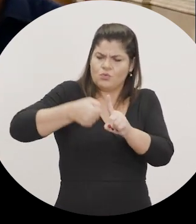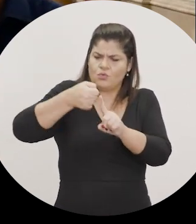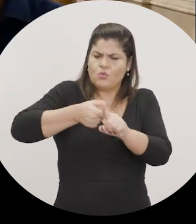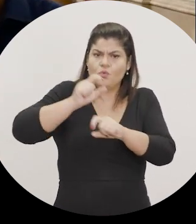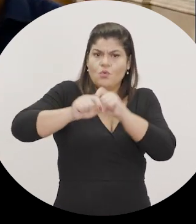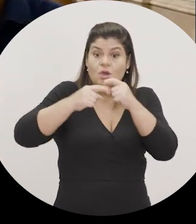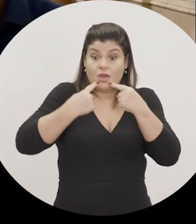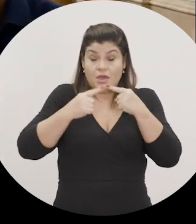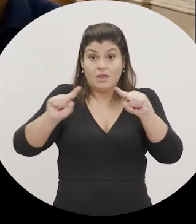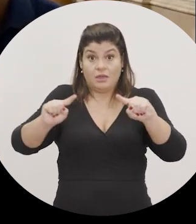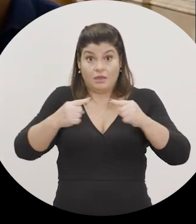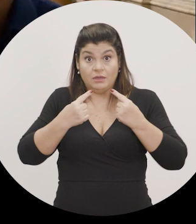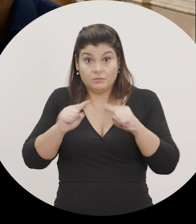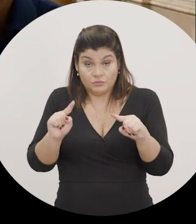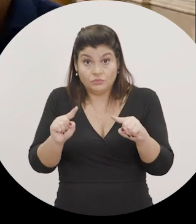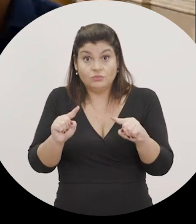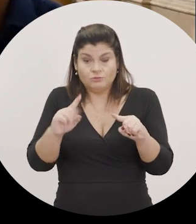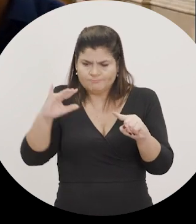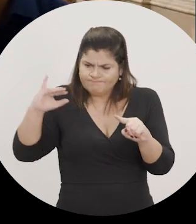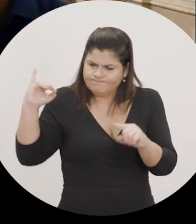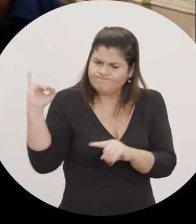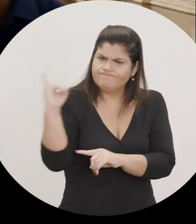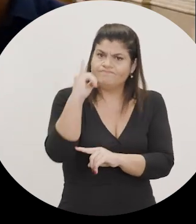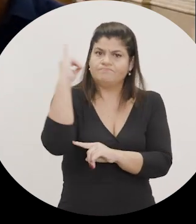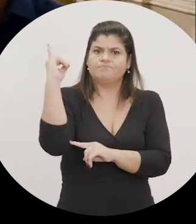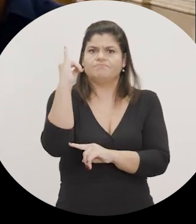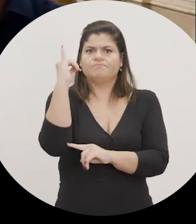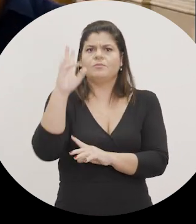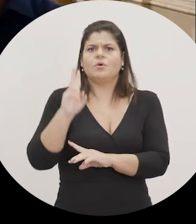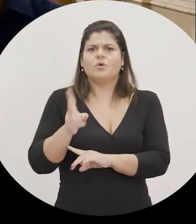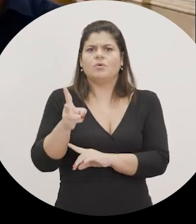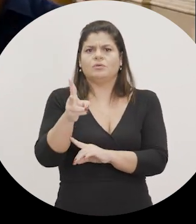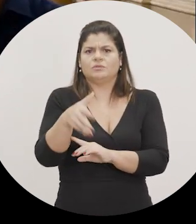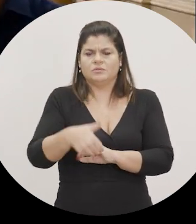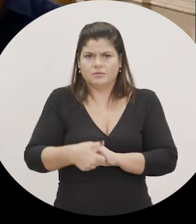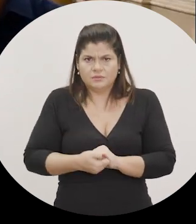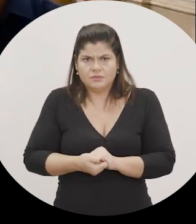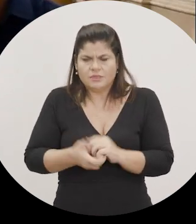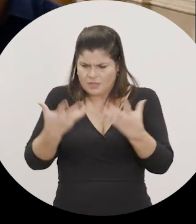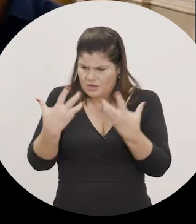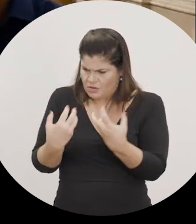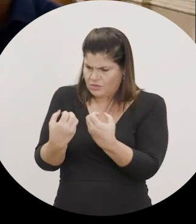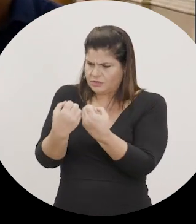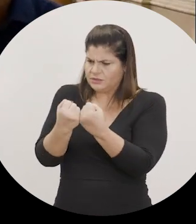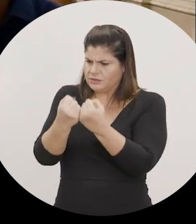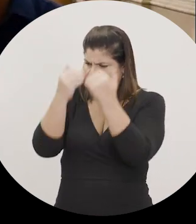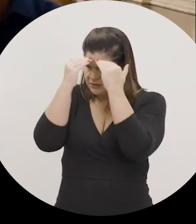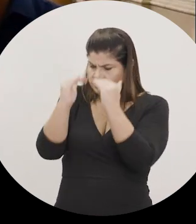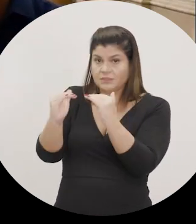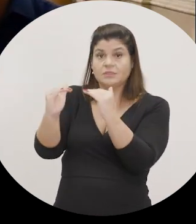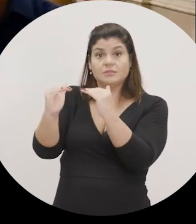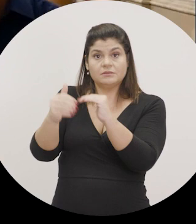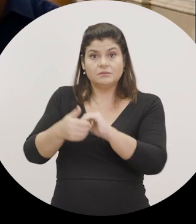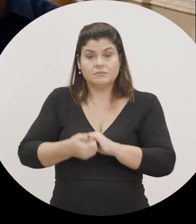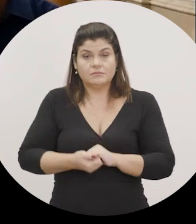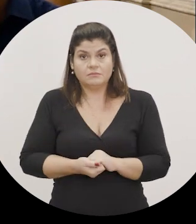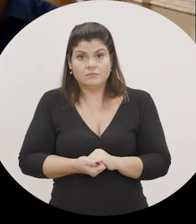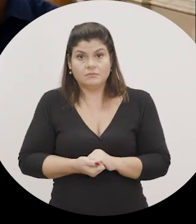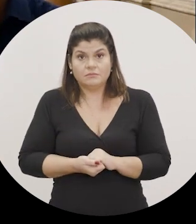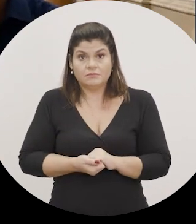música possa ser relevante, continuar relevante, né? Reconhecida e respeitada.